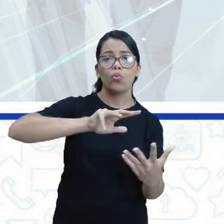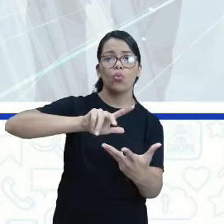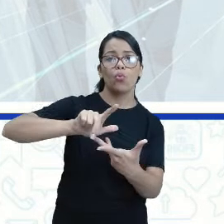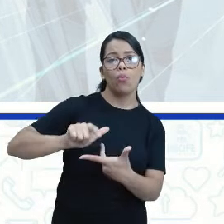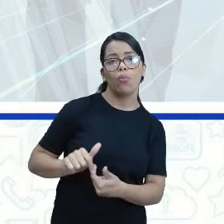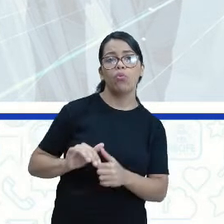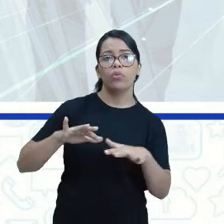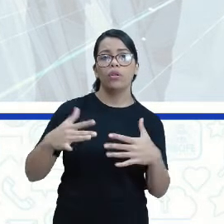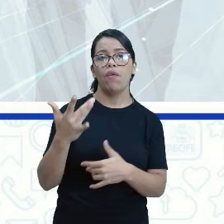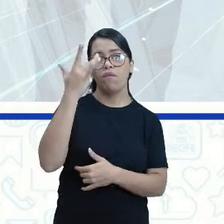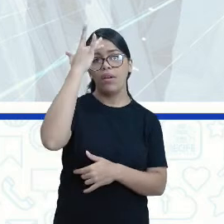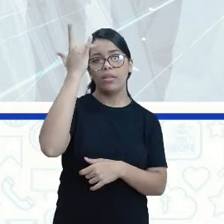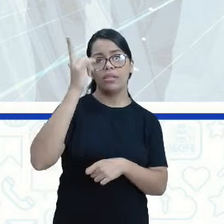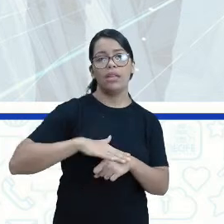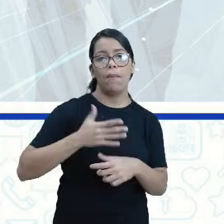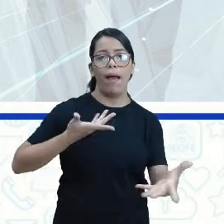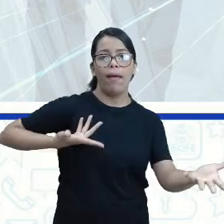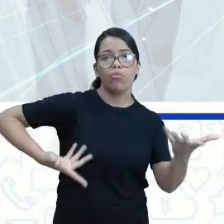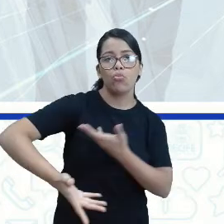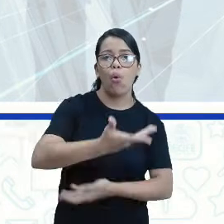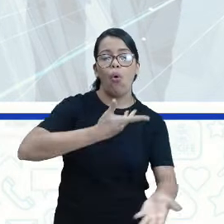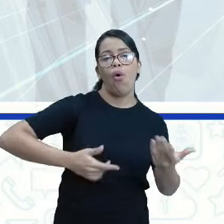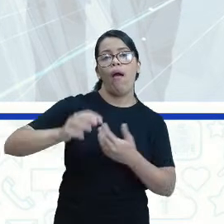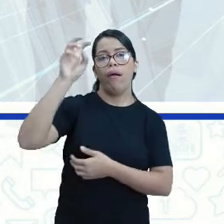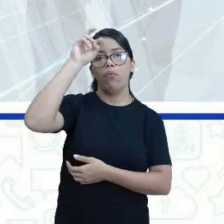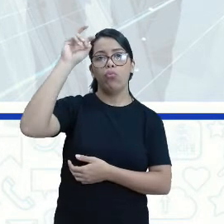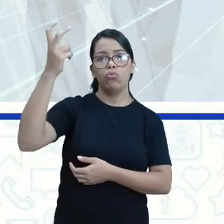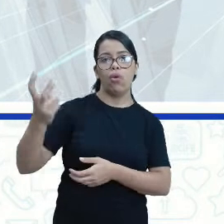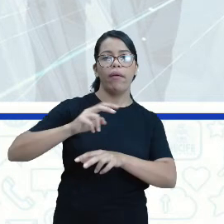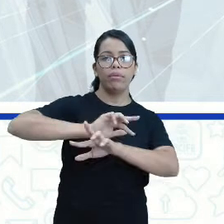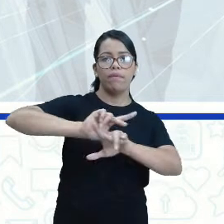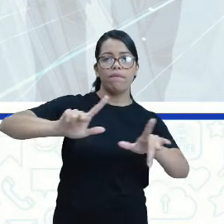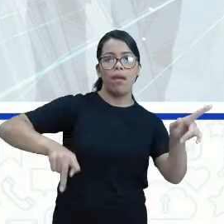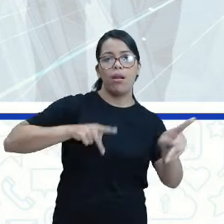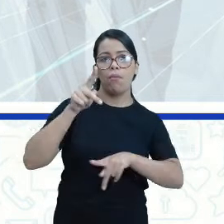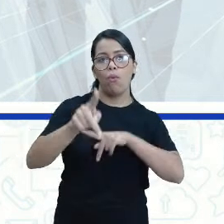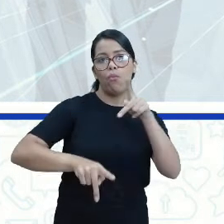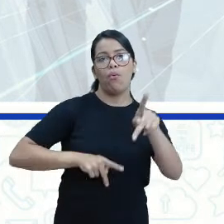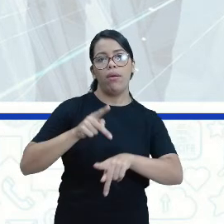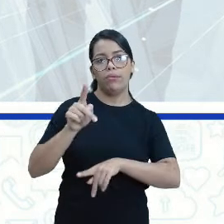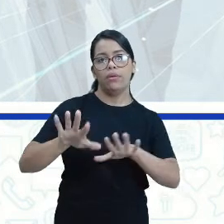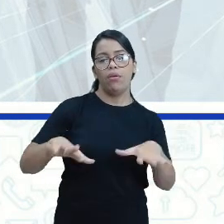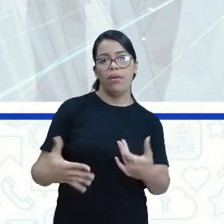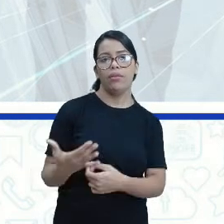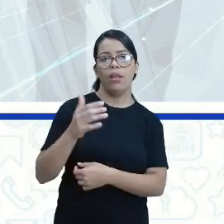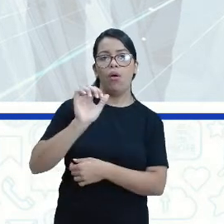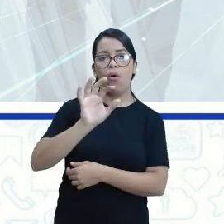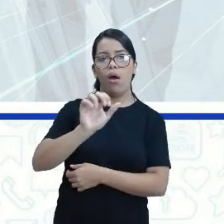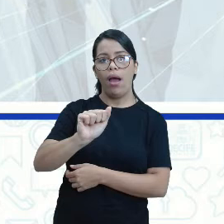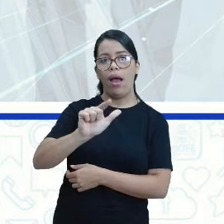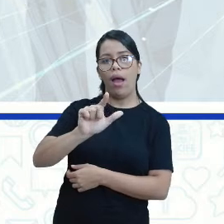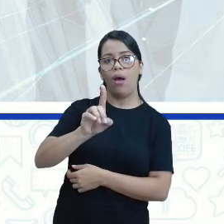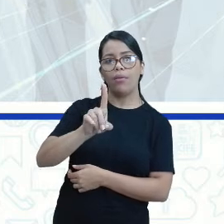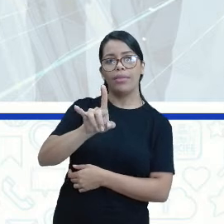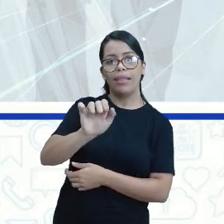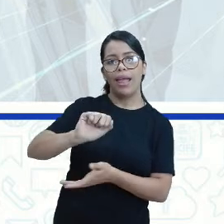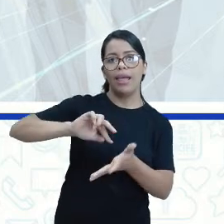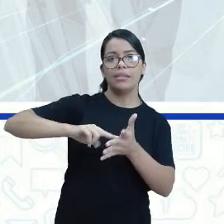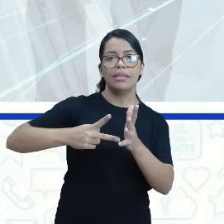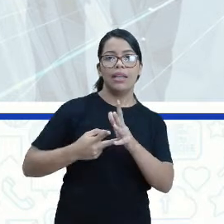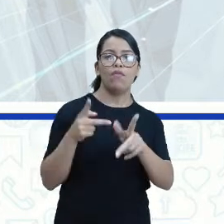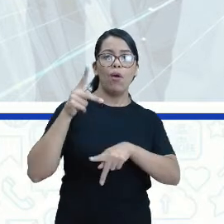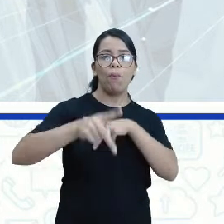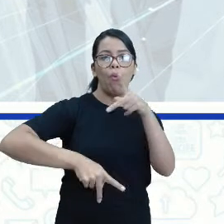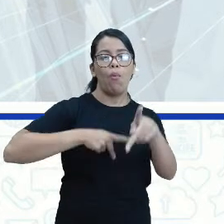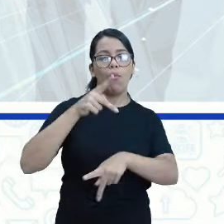aldeia global foi popularizado em um livro, A Galáxia de Gutenberg, publicado em 1962, Os Meios